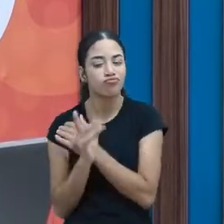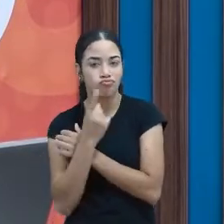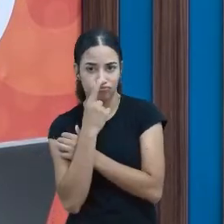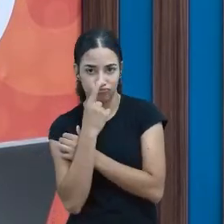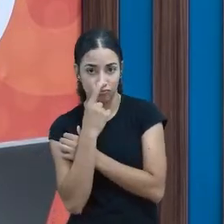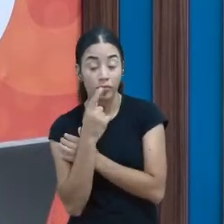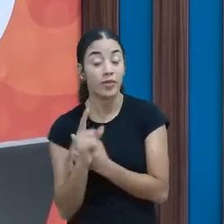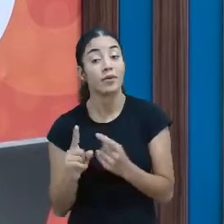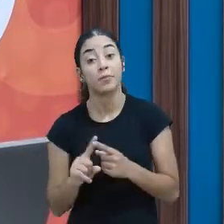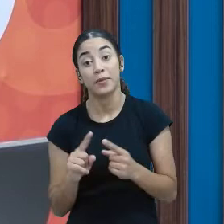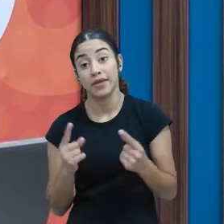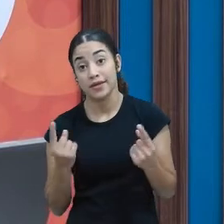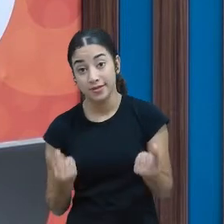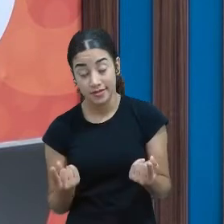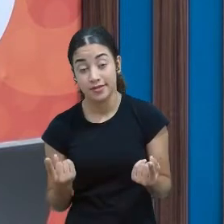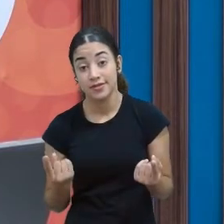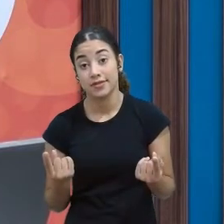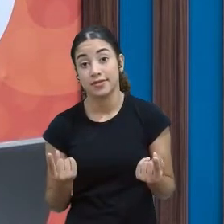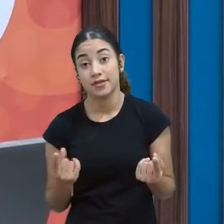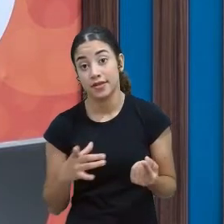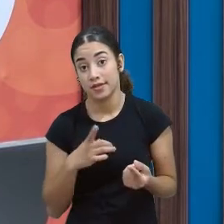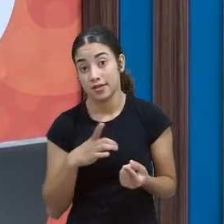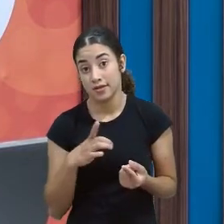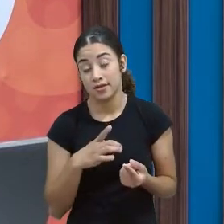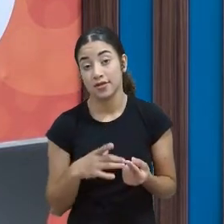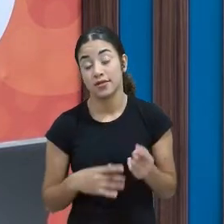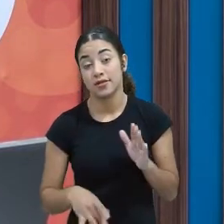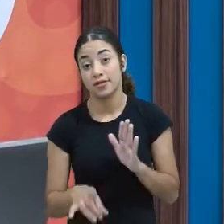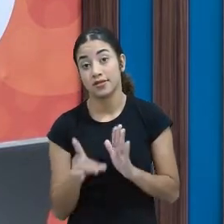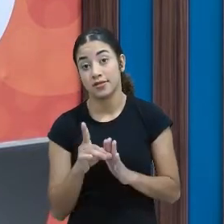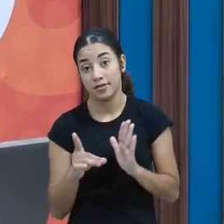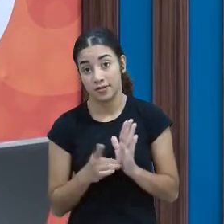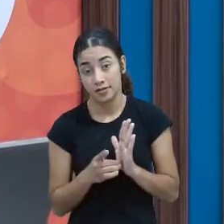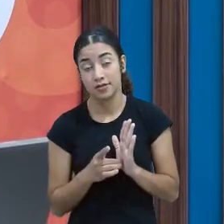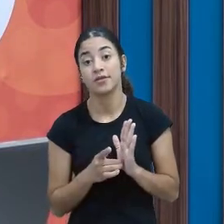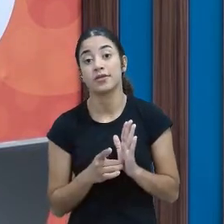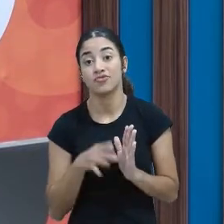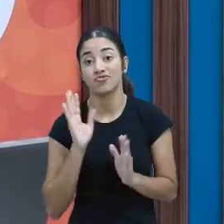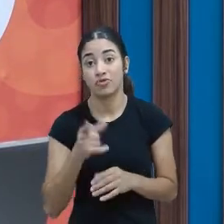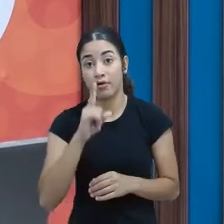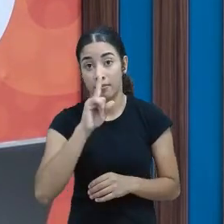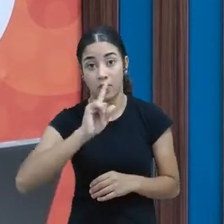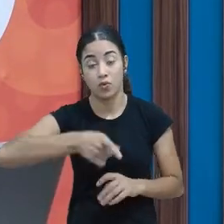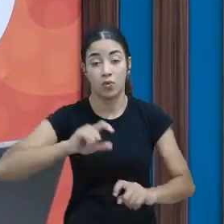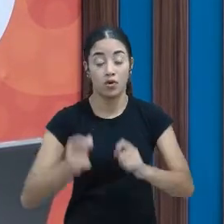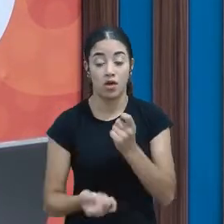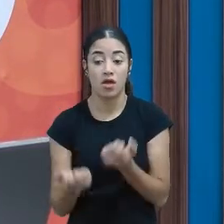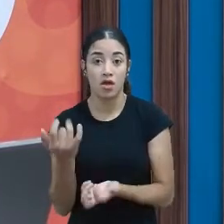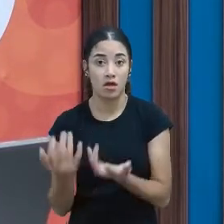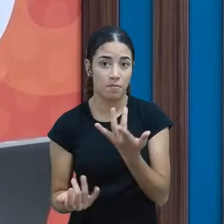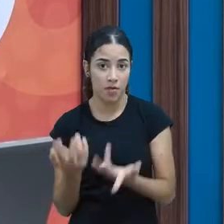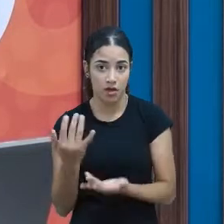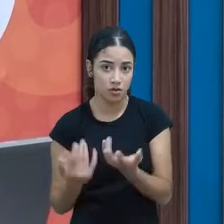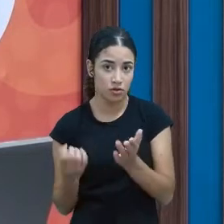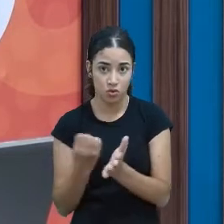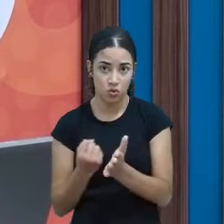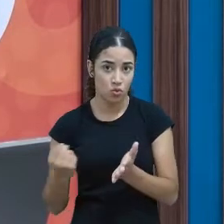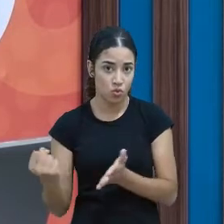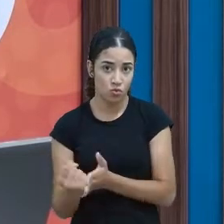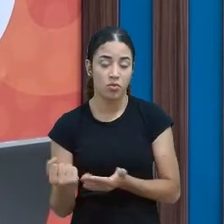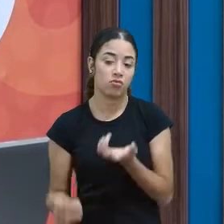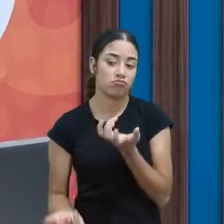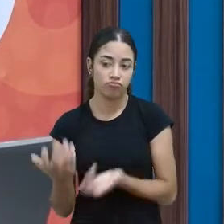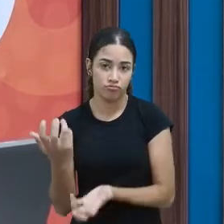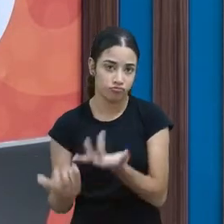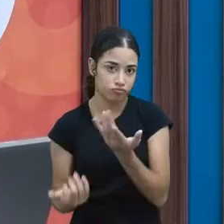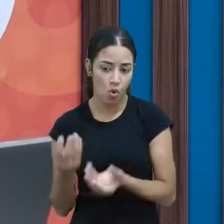Mas ele teve um decreto que mandou-se queimar toda a documentação que tinha de registros com relação ao tratamento dado